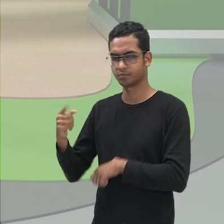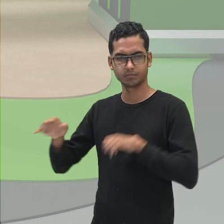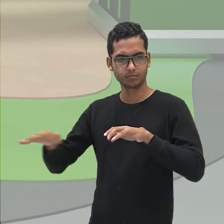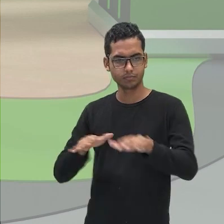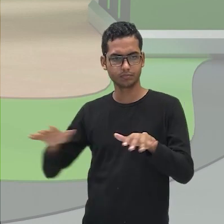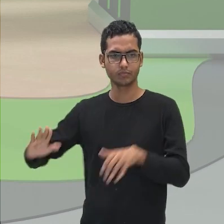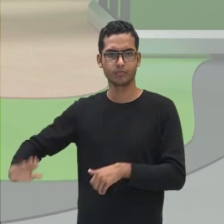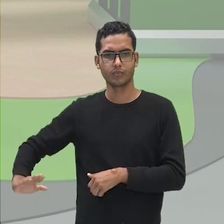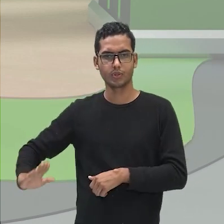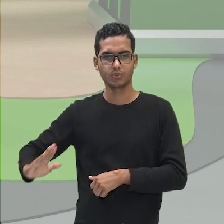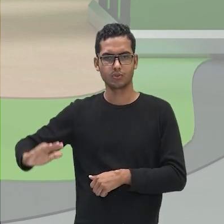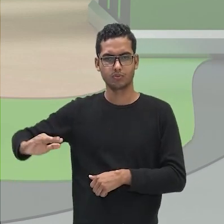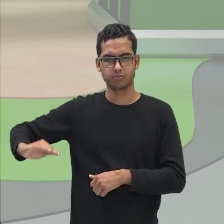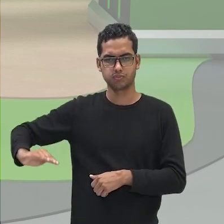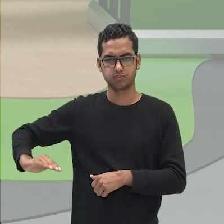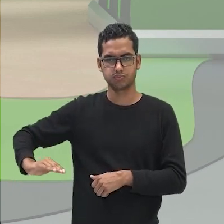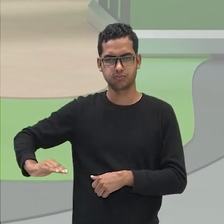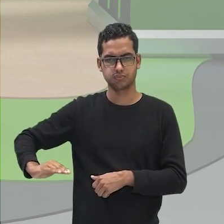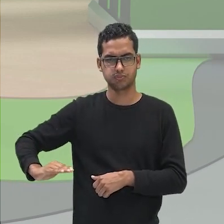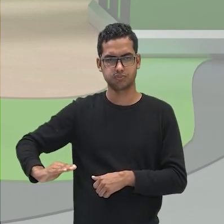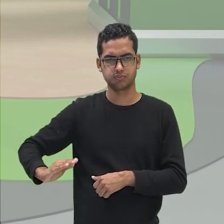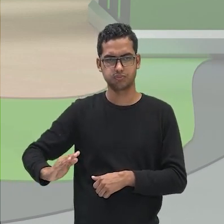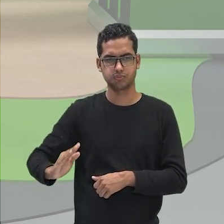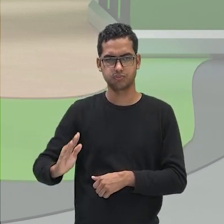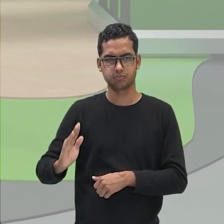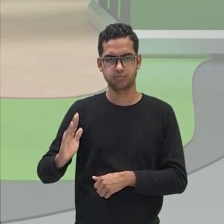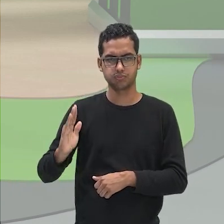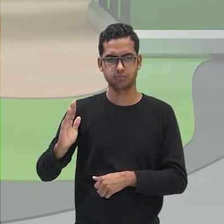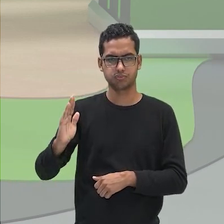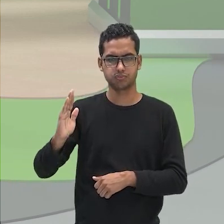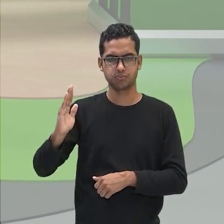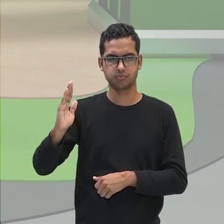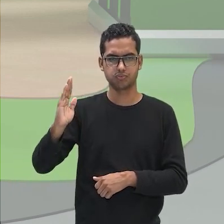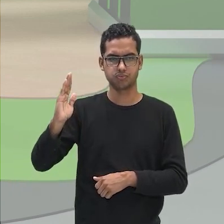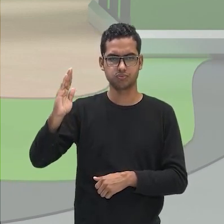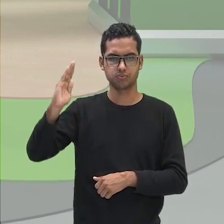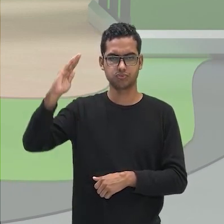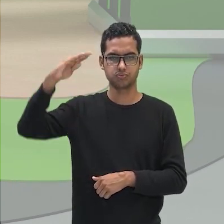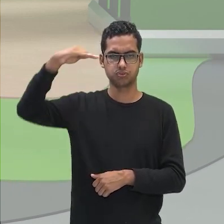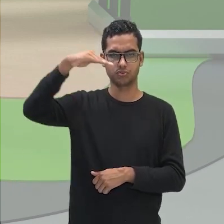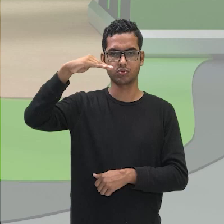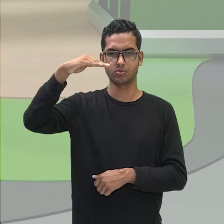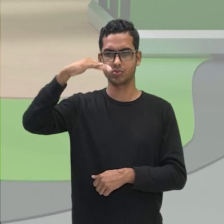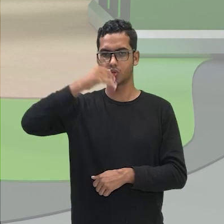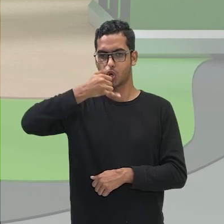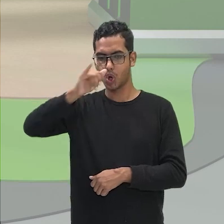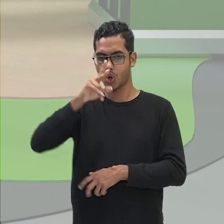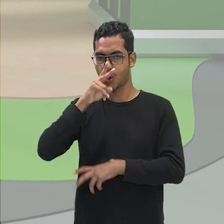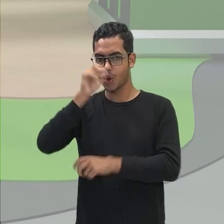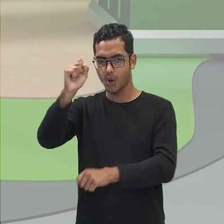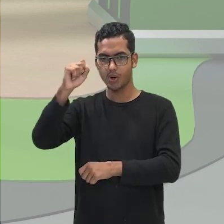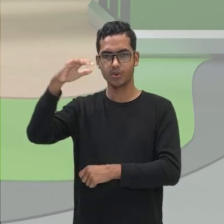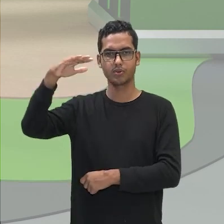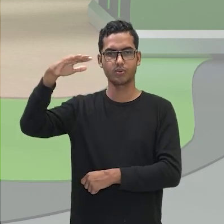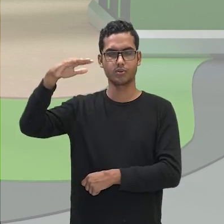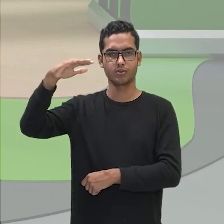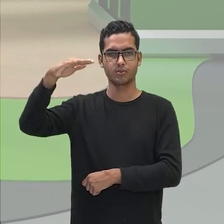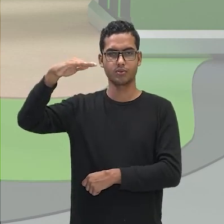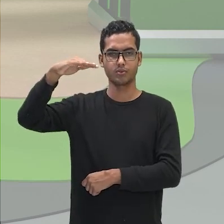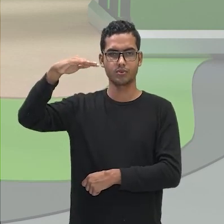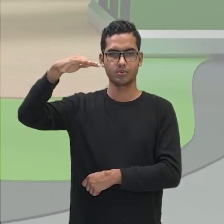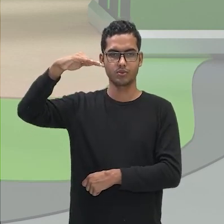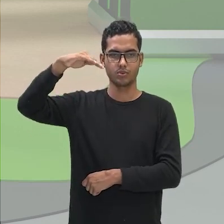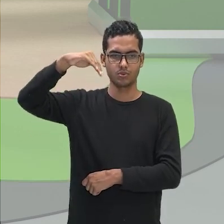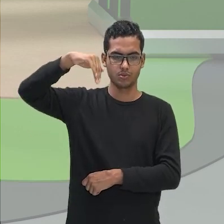energia cinética. Olha, vai mais uma vez lá o nosso carrinho, né? Ele vai chegar lá no topo, e lá essa parte mais alta que vai dar um impulso